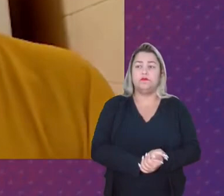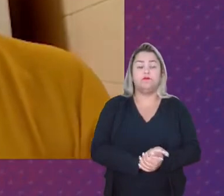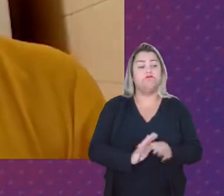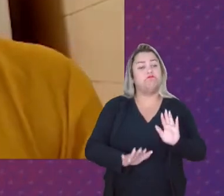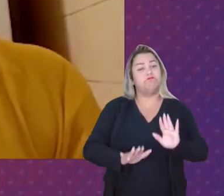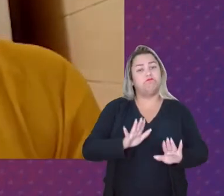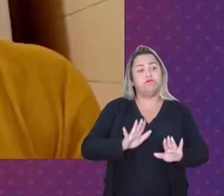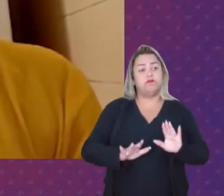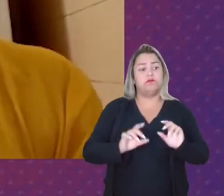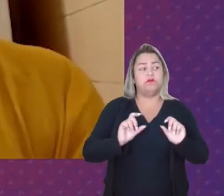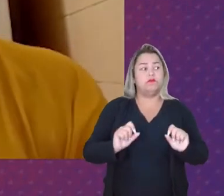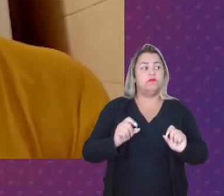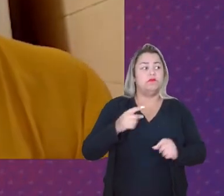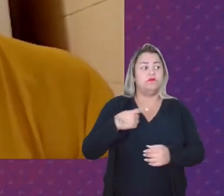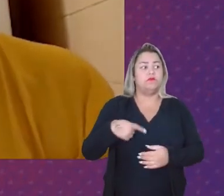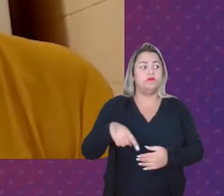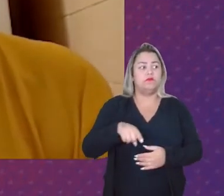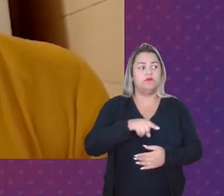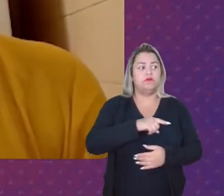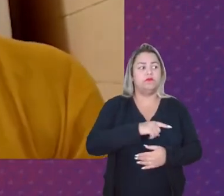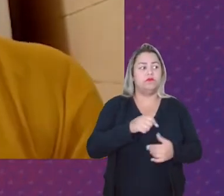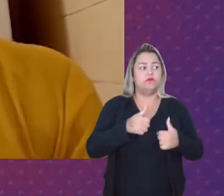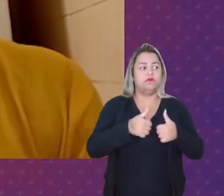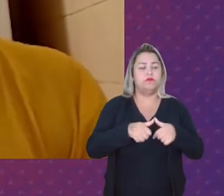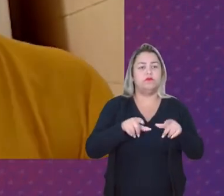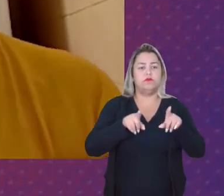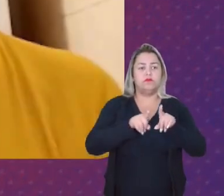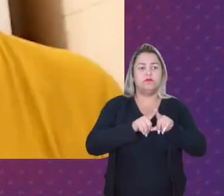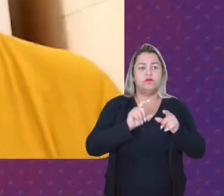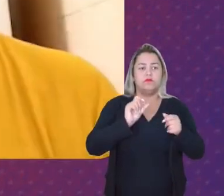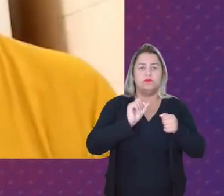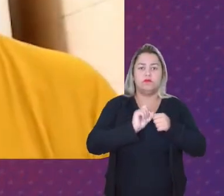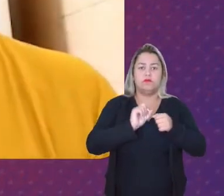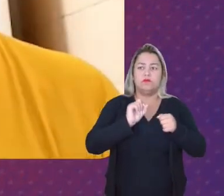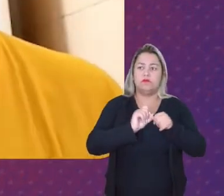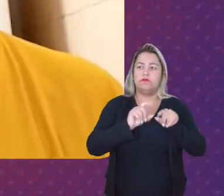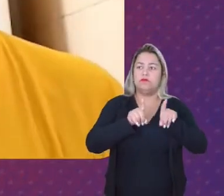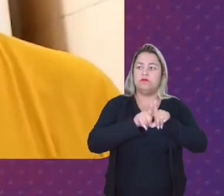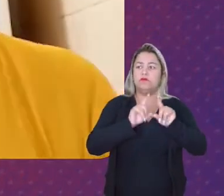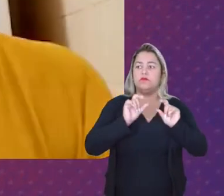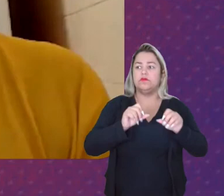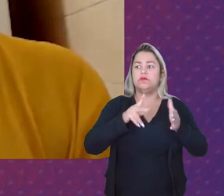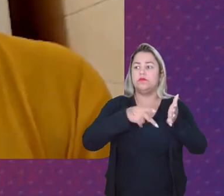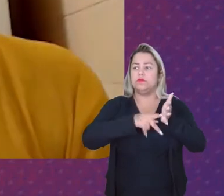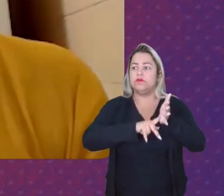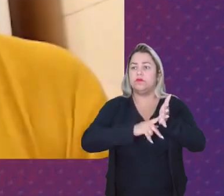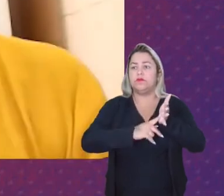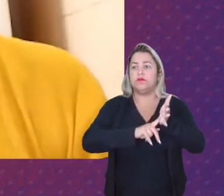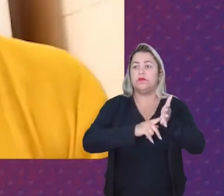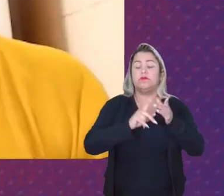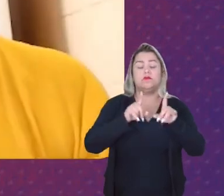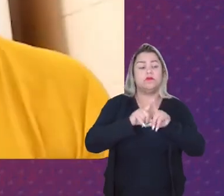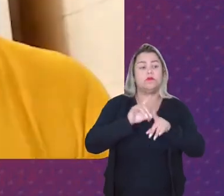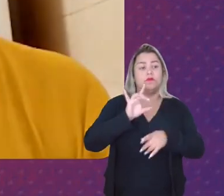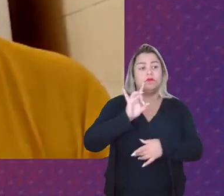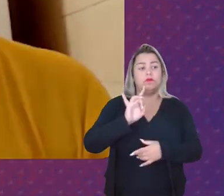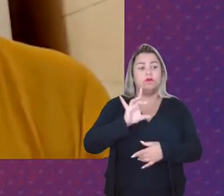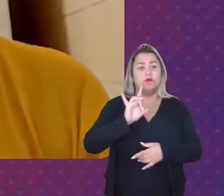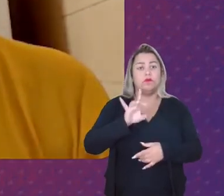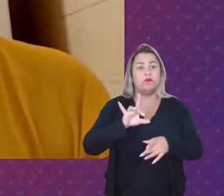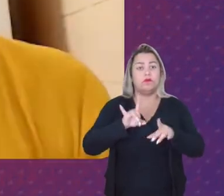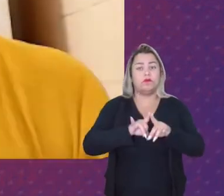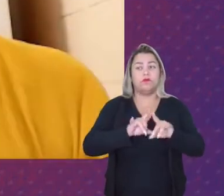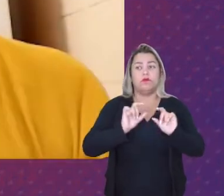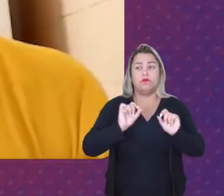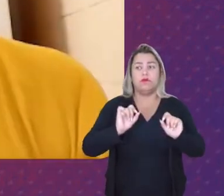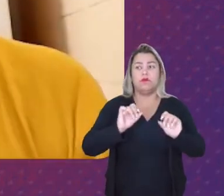ou menos isso que nós estamos fazendo enquanto FENATRAD, enquanto sindicatos, não só a questão das creches,